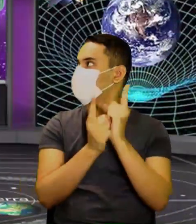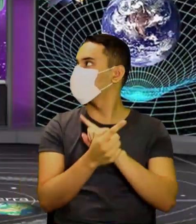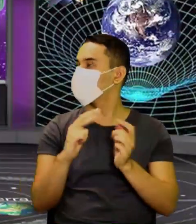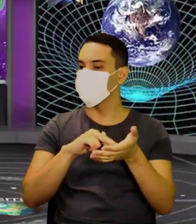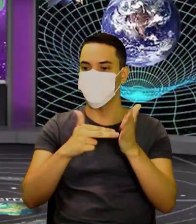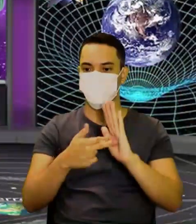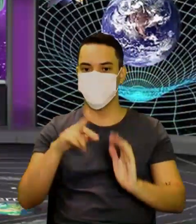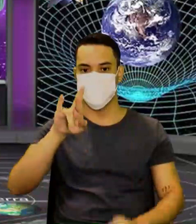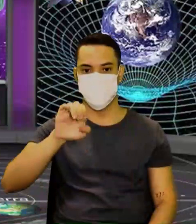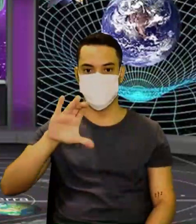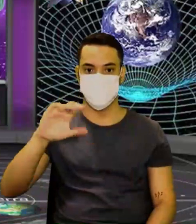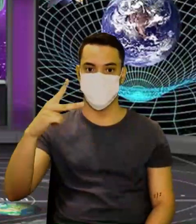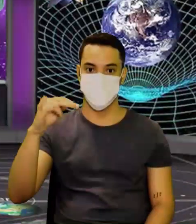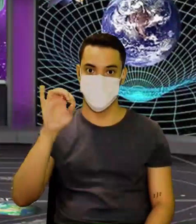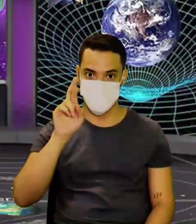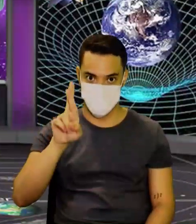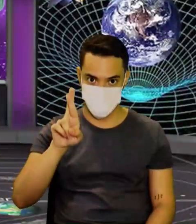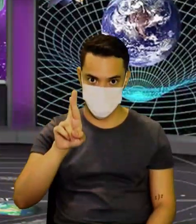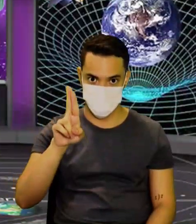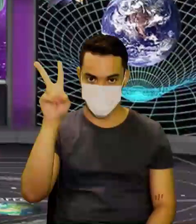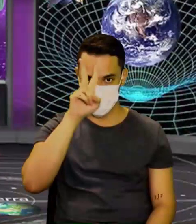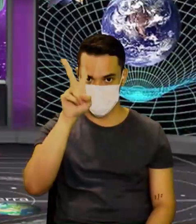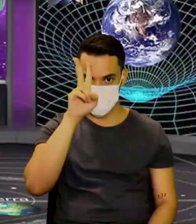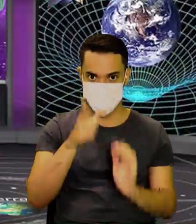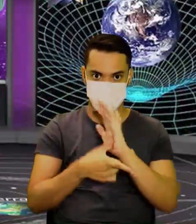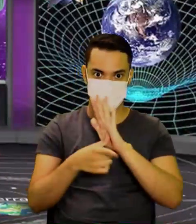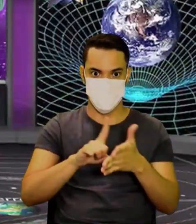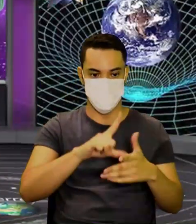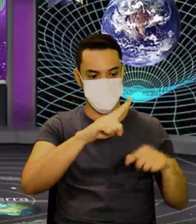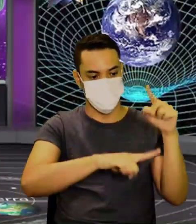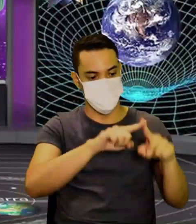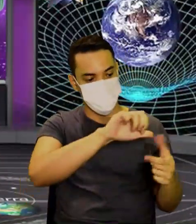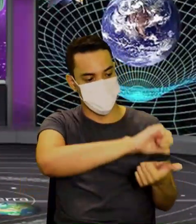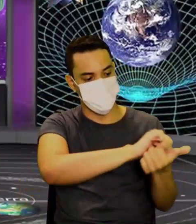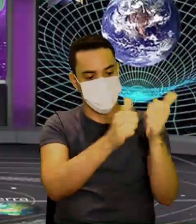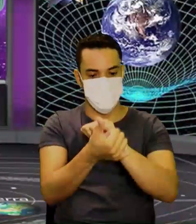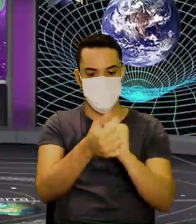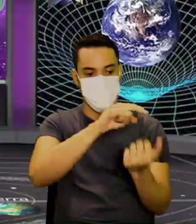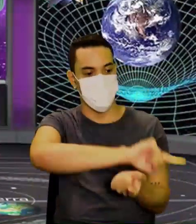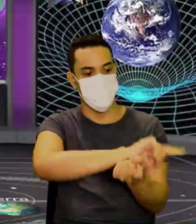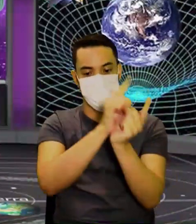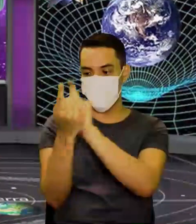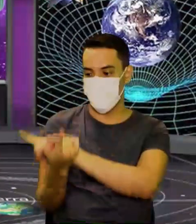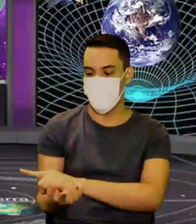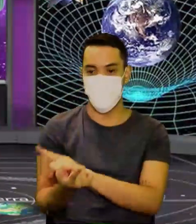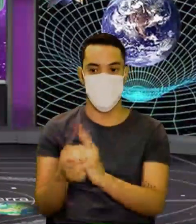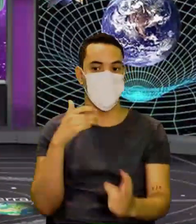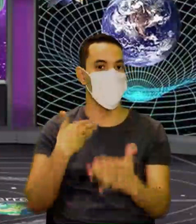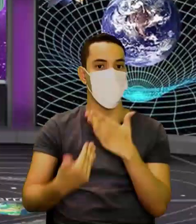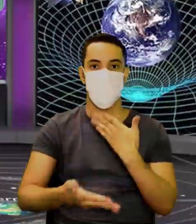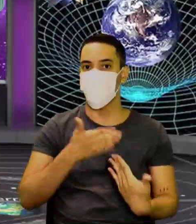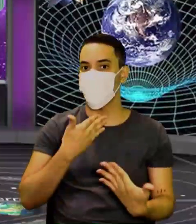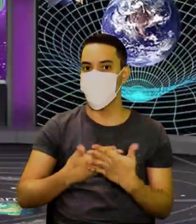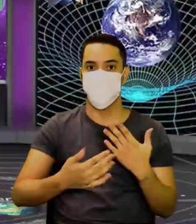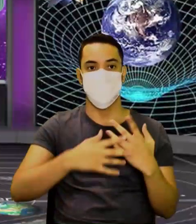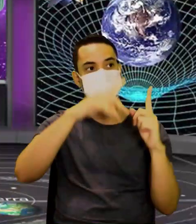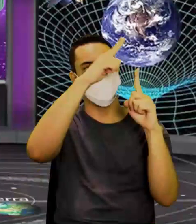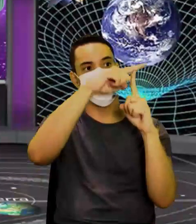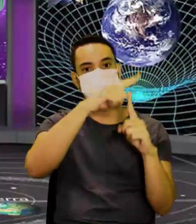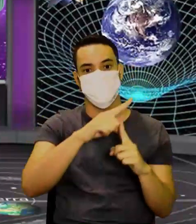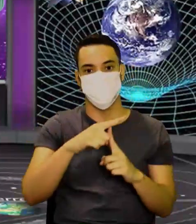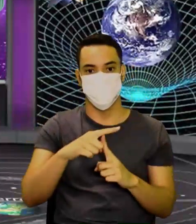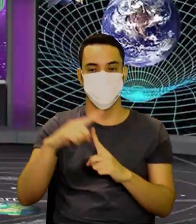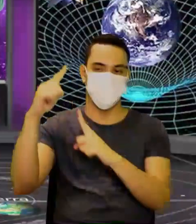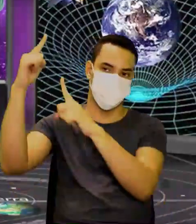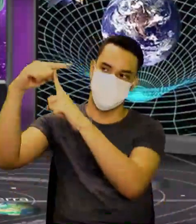receptor elétrico. O que o receptor faz? Converte qualquer outro tipo de energia em